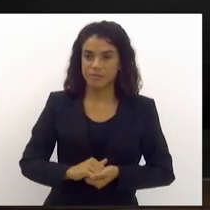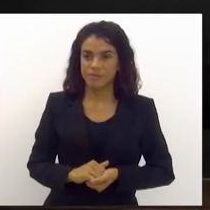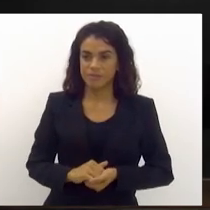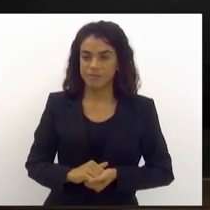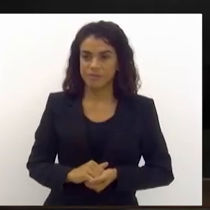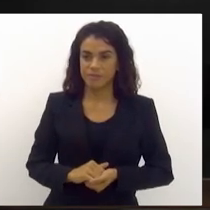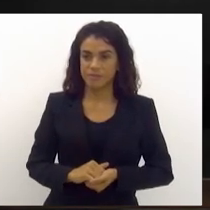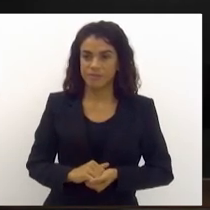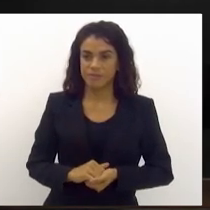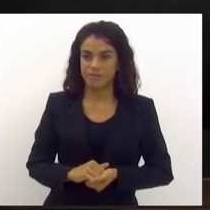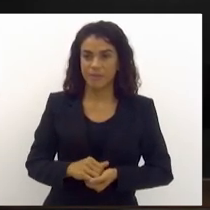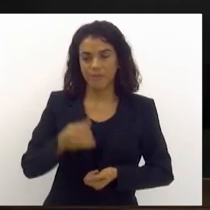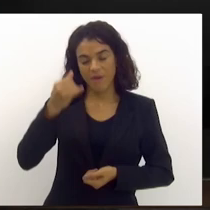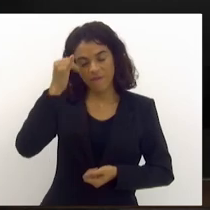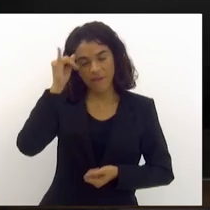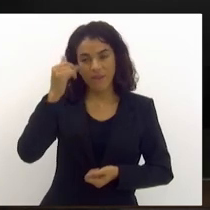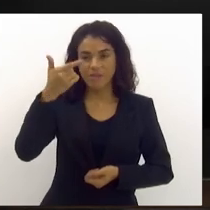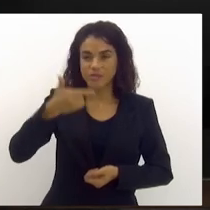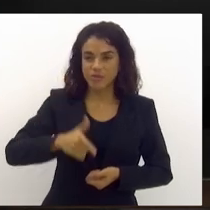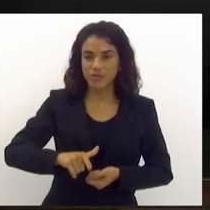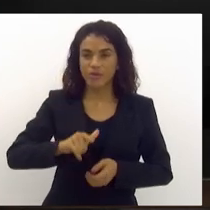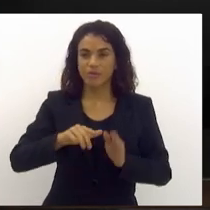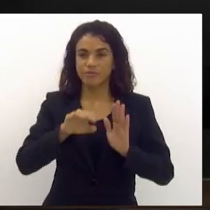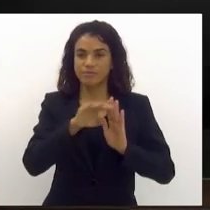para não fazer outra chamada.